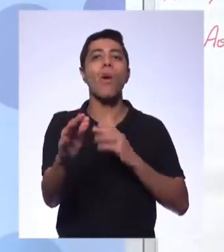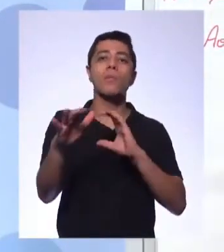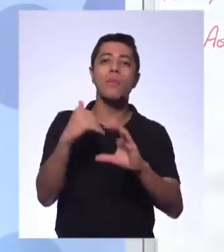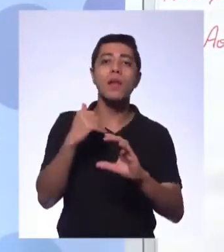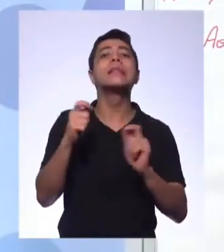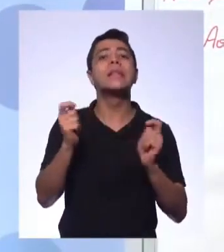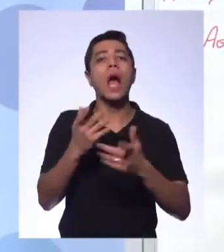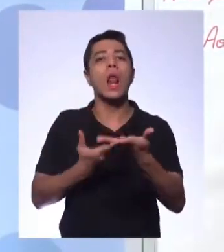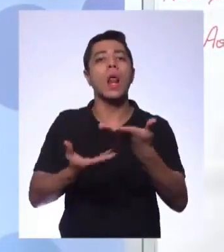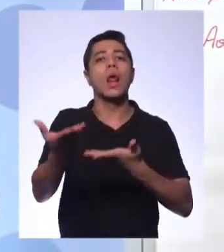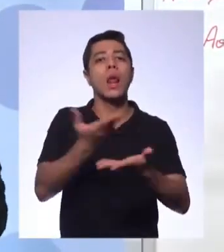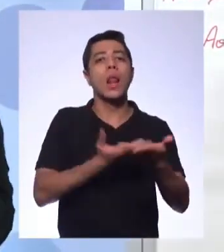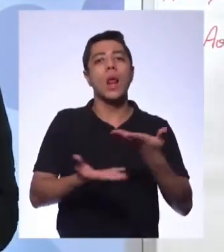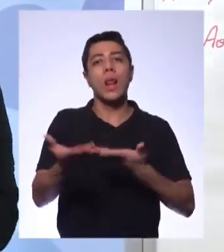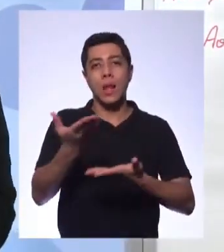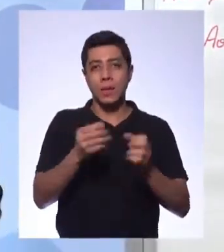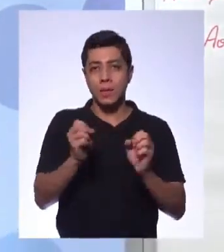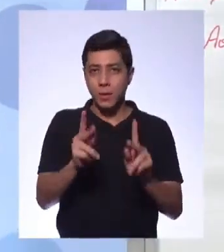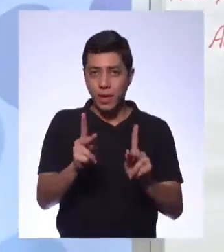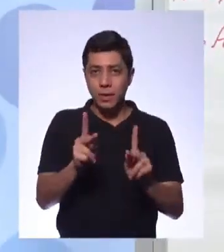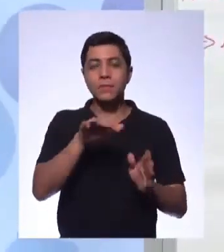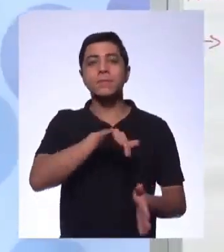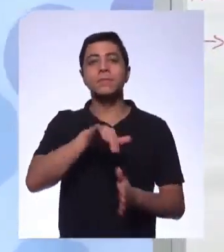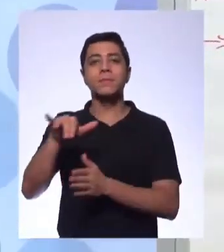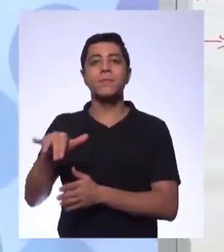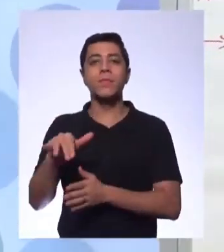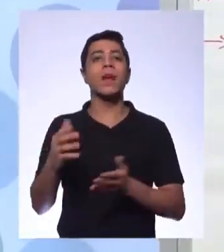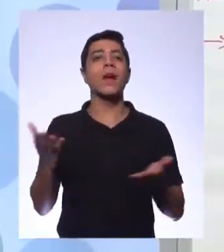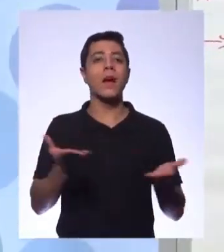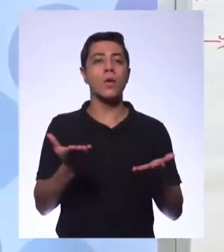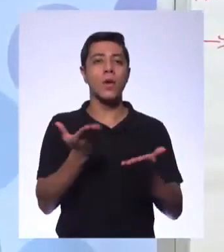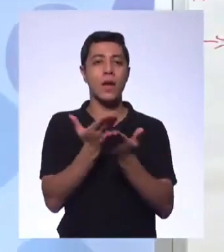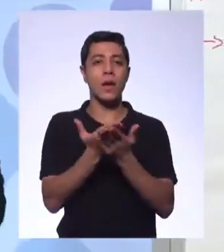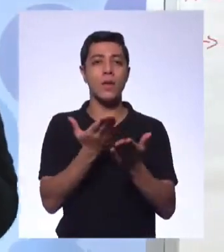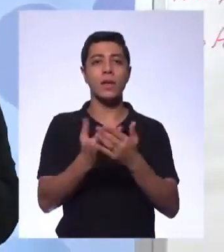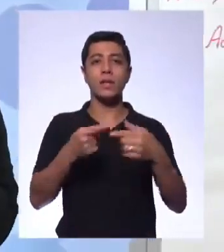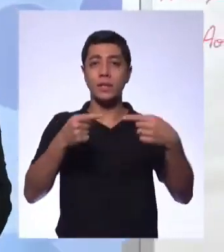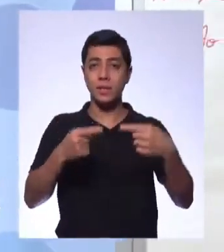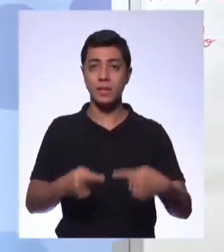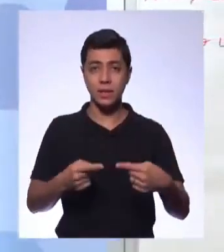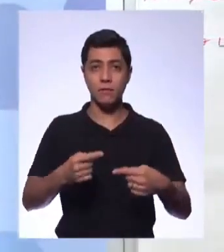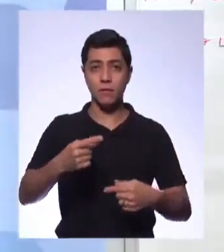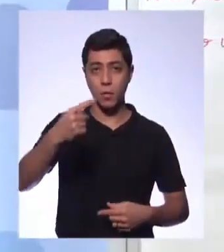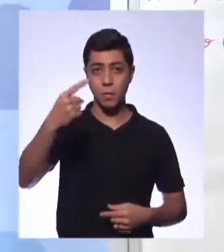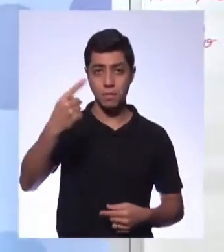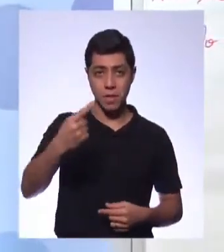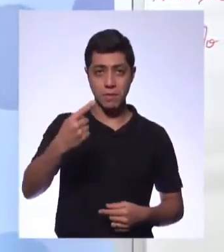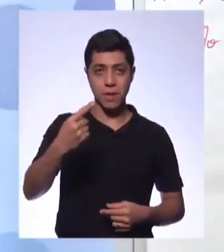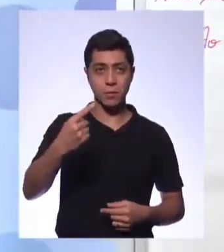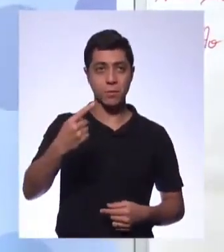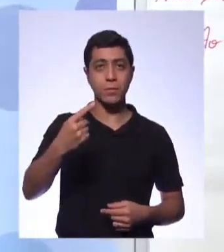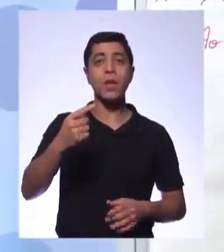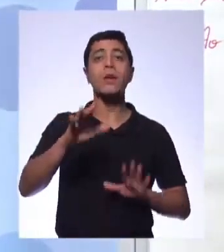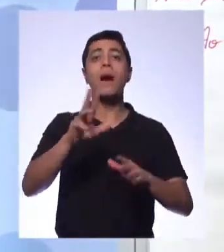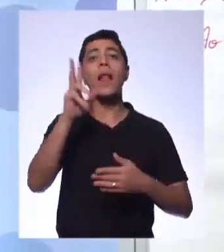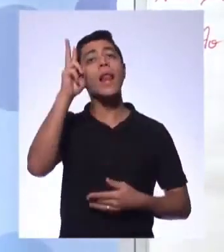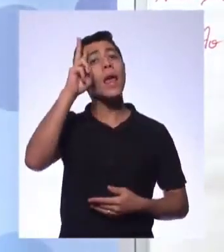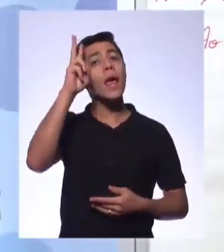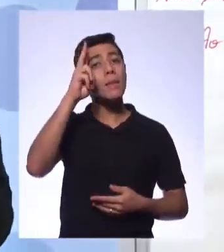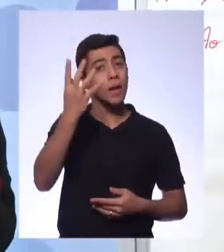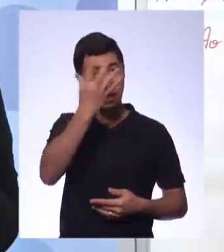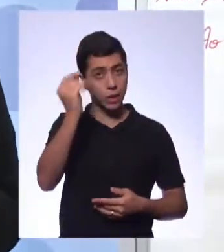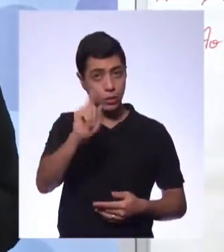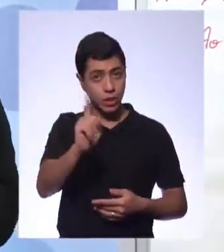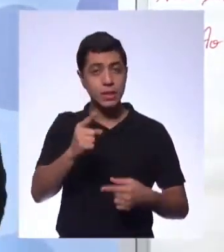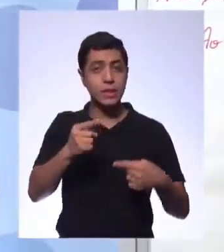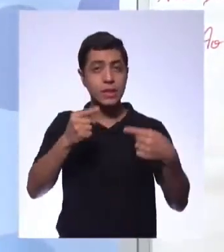forma, tá? Então, vamos para o nosso primeiro desafio da aula de hoje. Lembrando, gente, que todos os desafios que a gente está vendo aqui são recortes